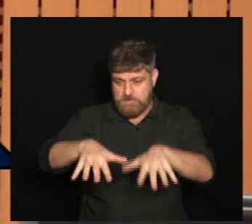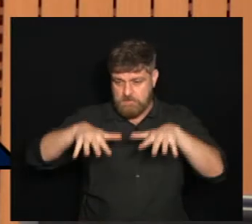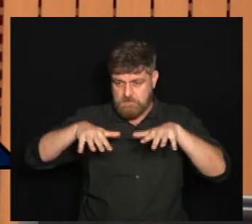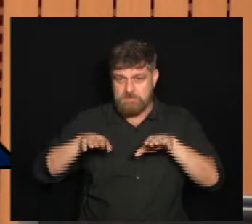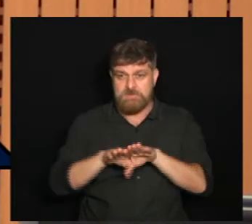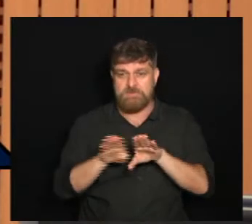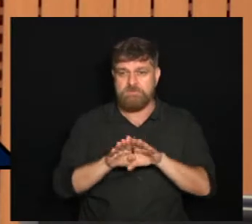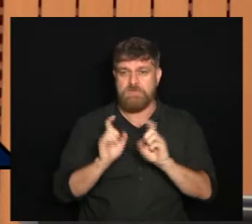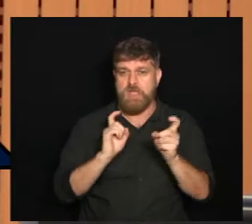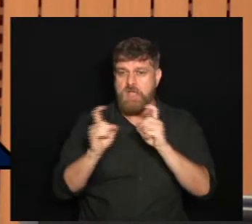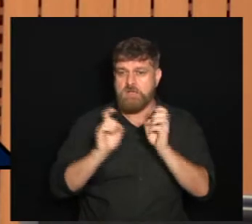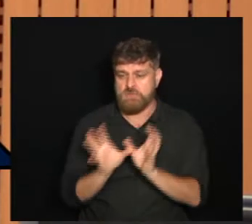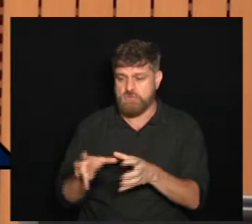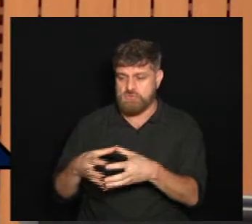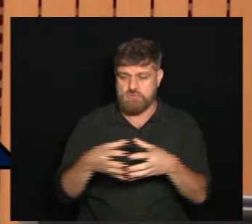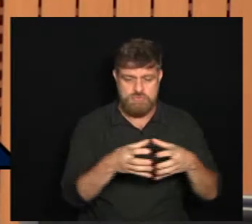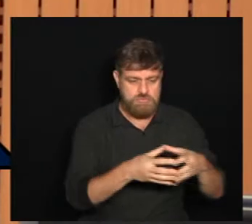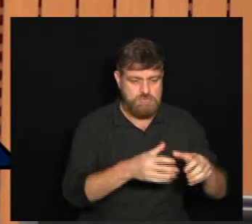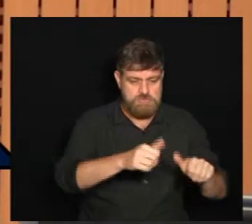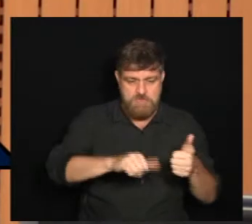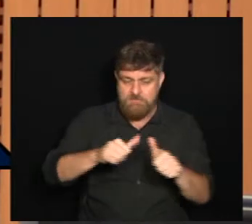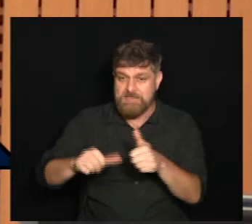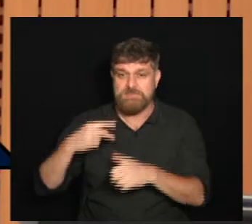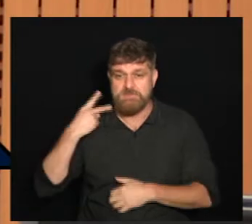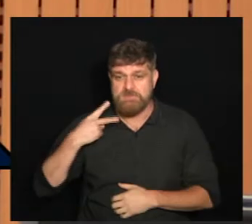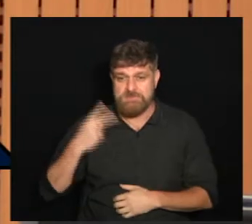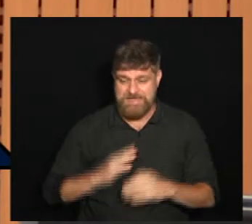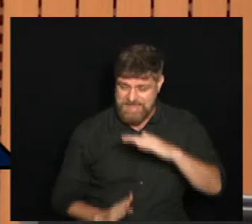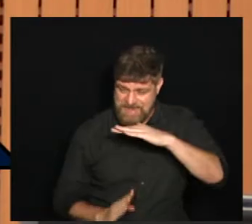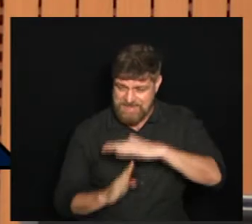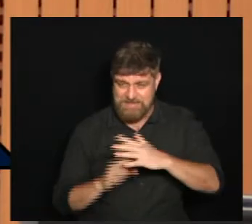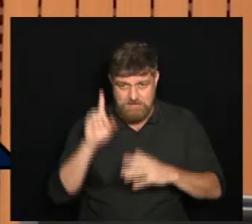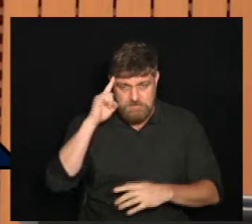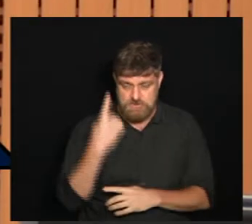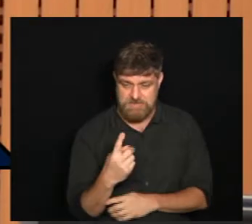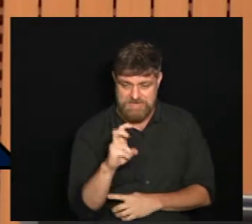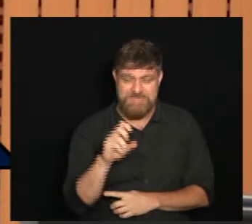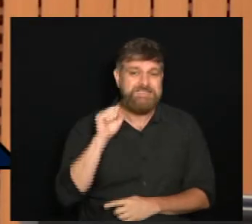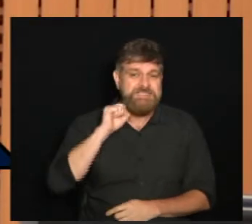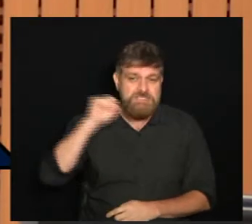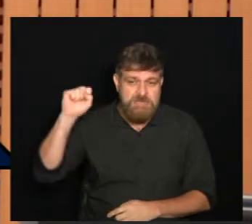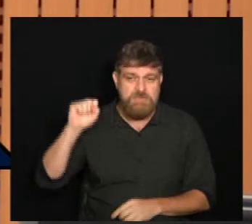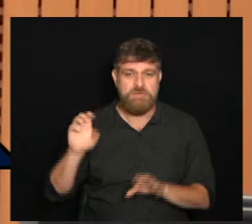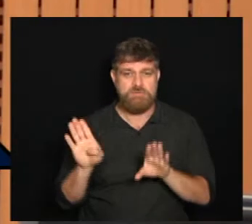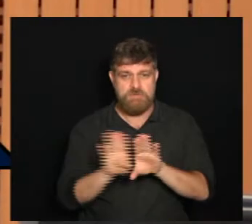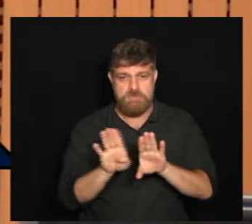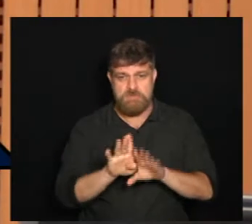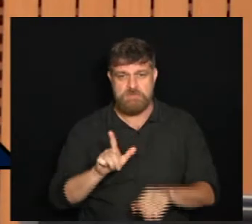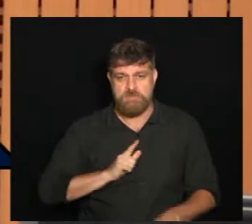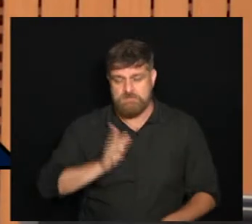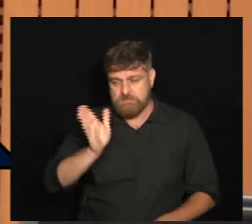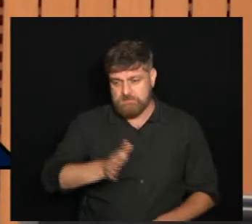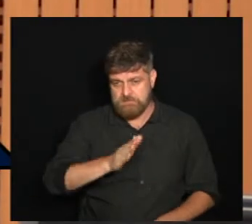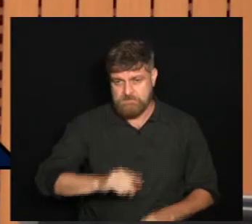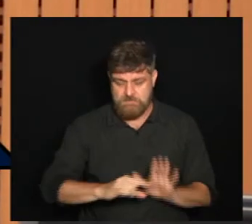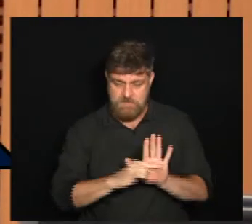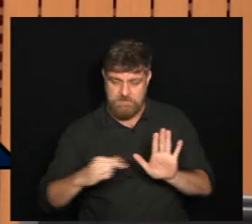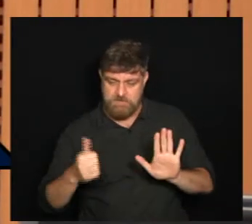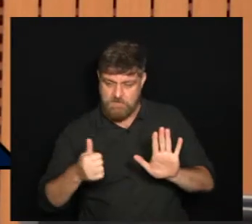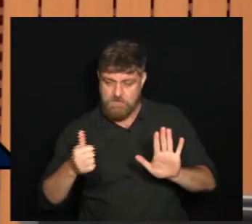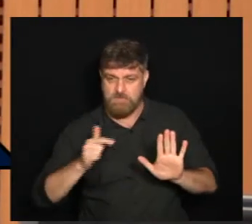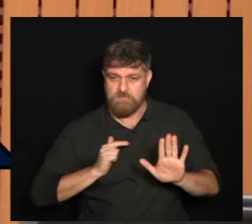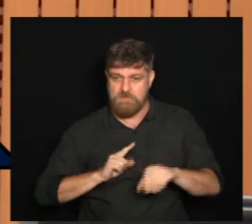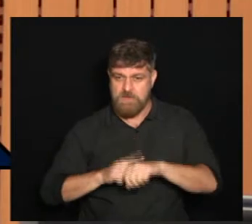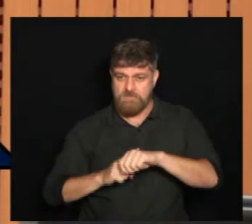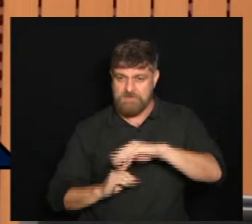as reuniões das comissões da Câmara Municipal de Campinas até o dia 15/4 de 2020, inclusive. Parágrafo único. Durante o